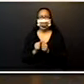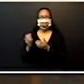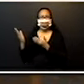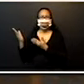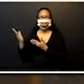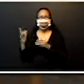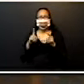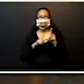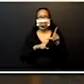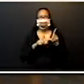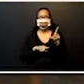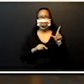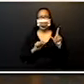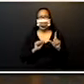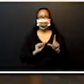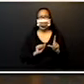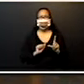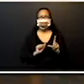A,